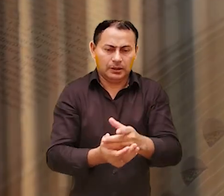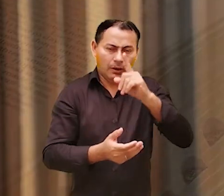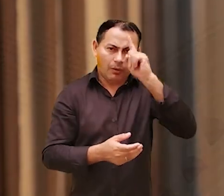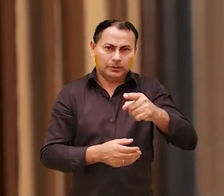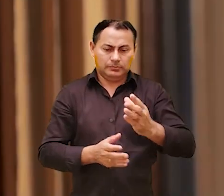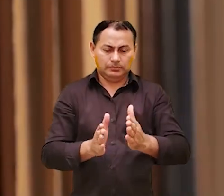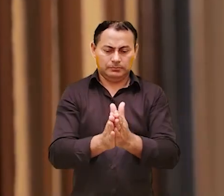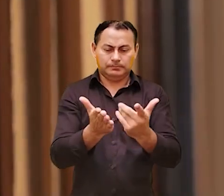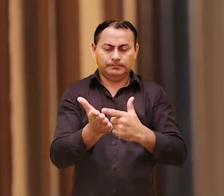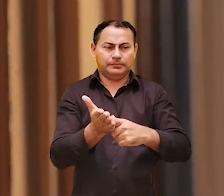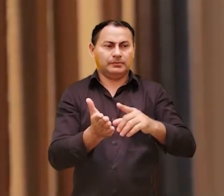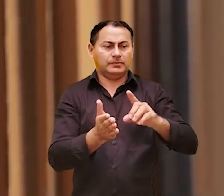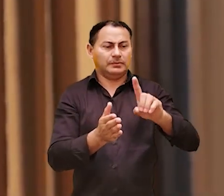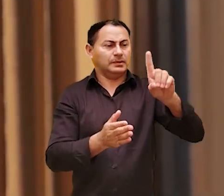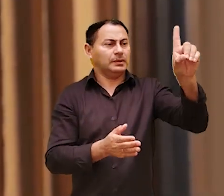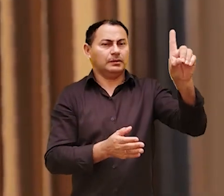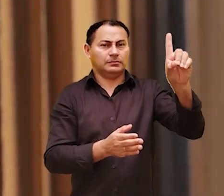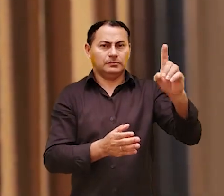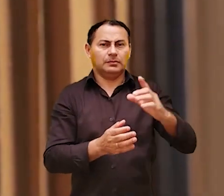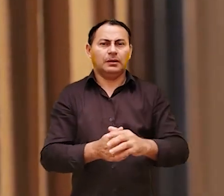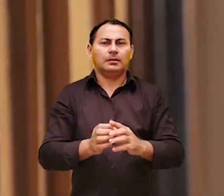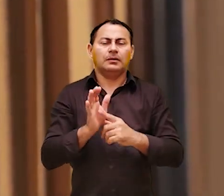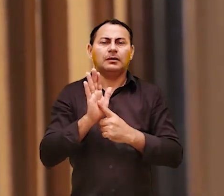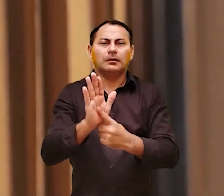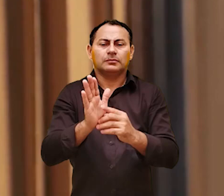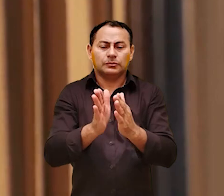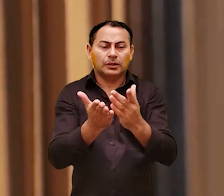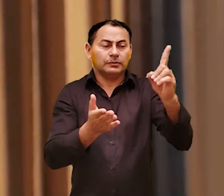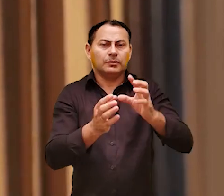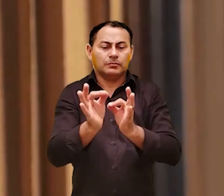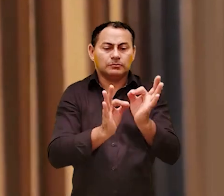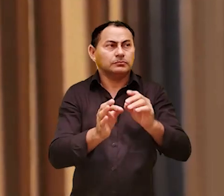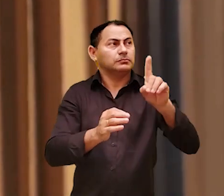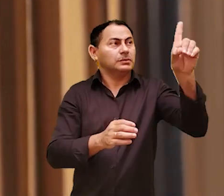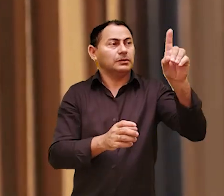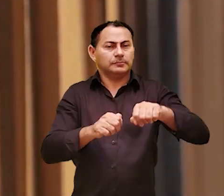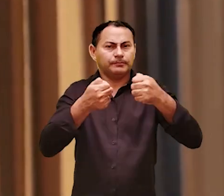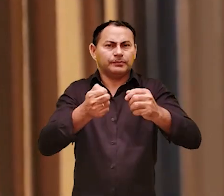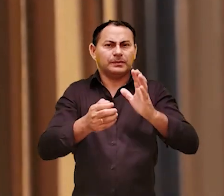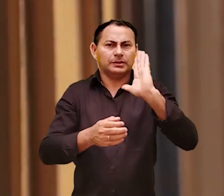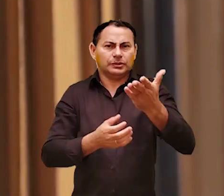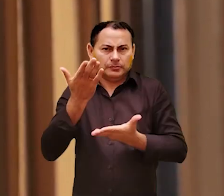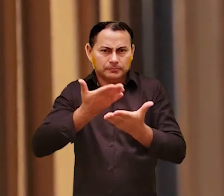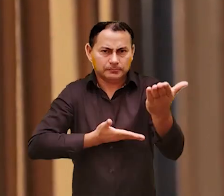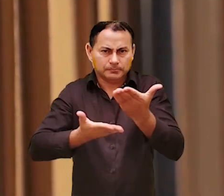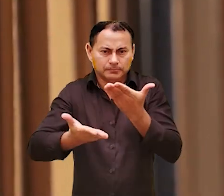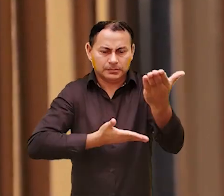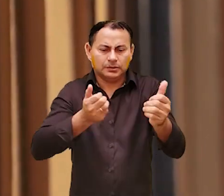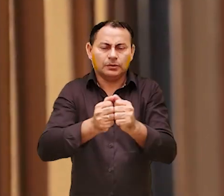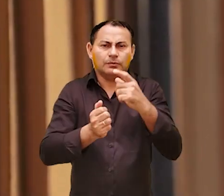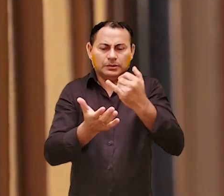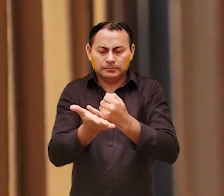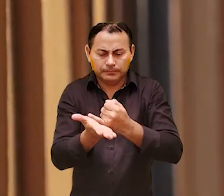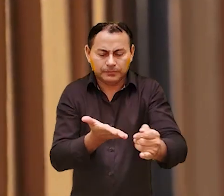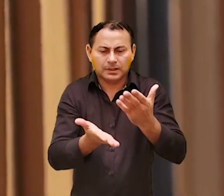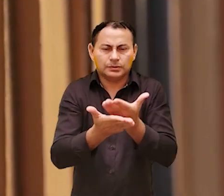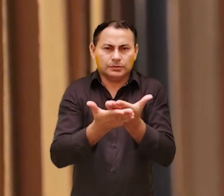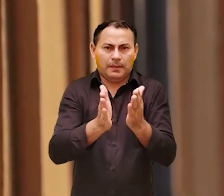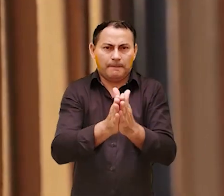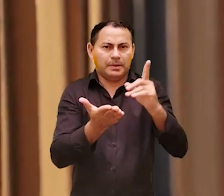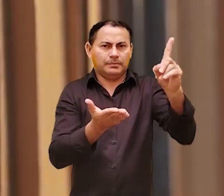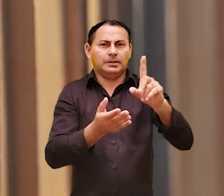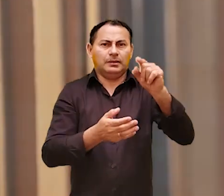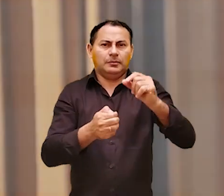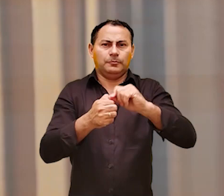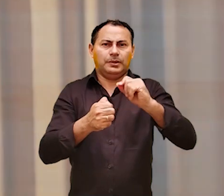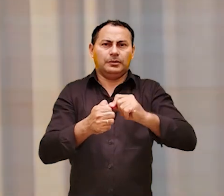que a ordem na qual os livros da Bíblia foram organizados é resultado da providência de Deus. Como já compartilhei com vocês na introdução ao estudo